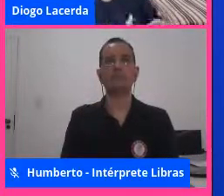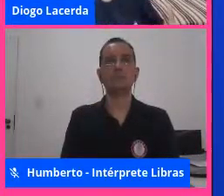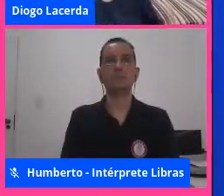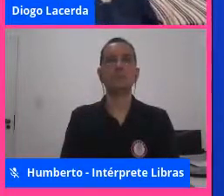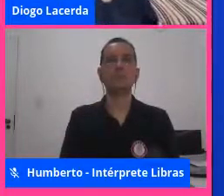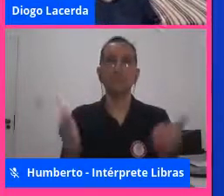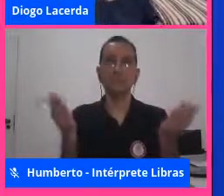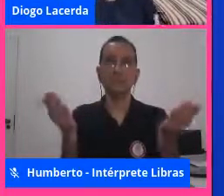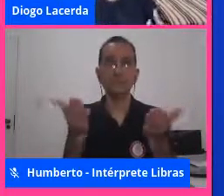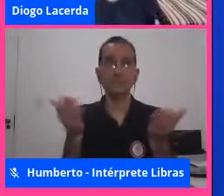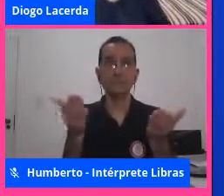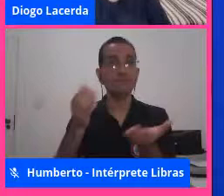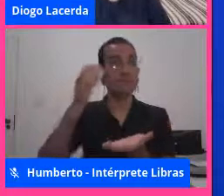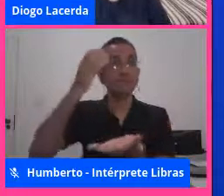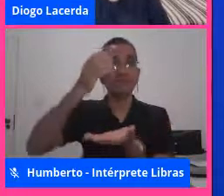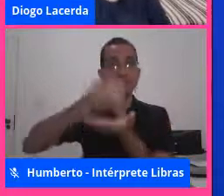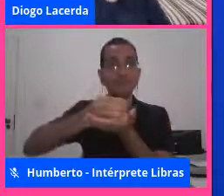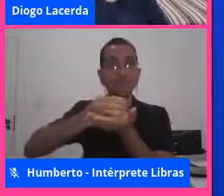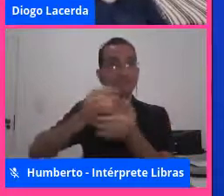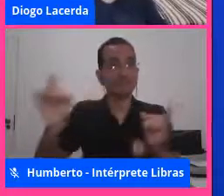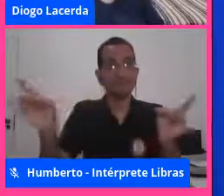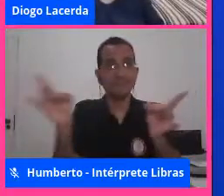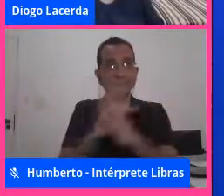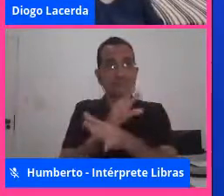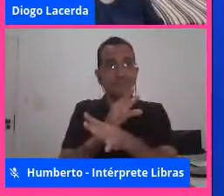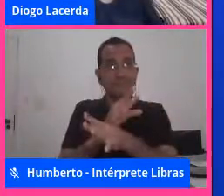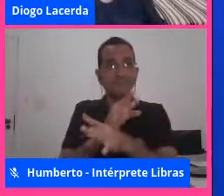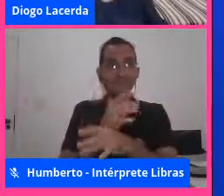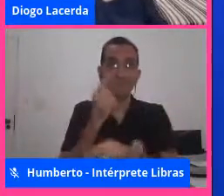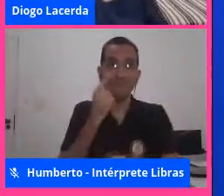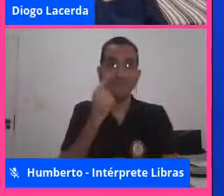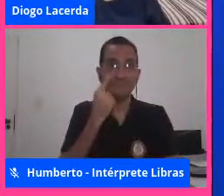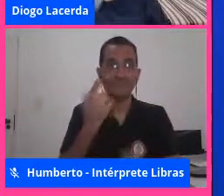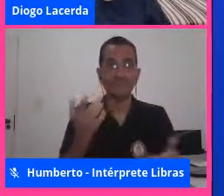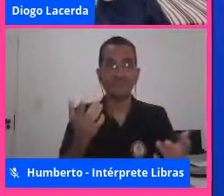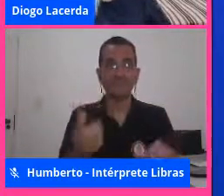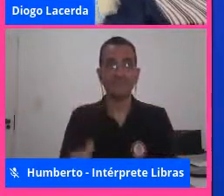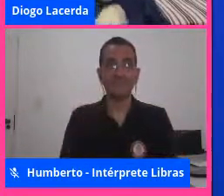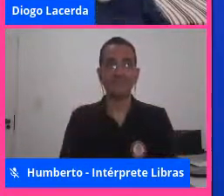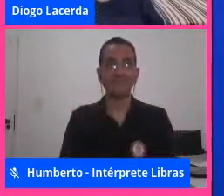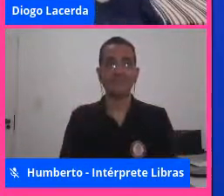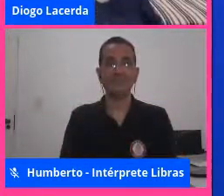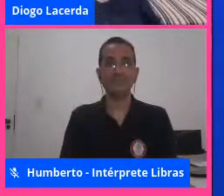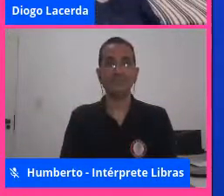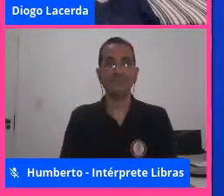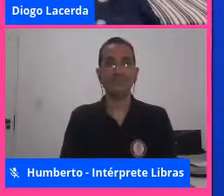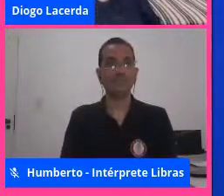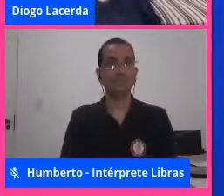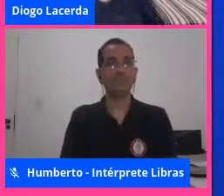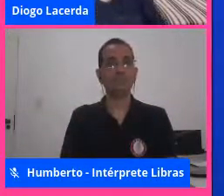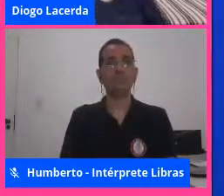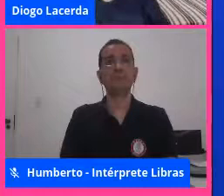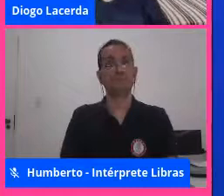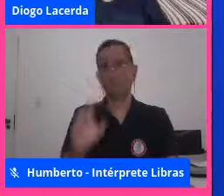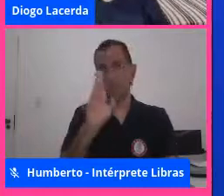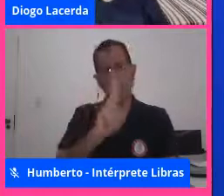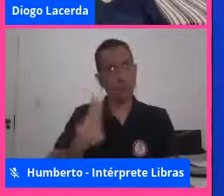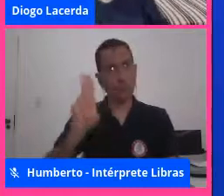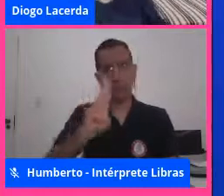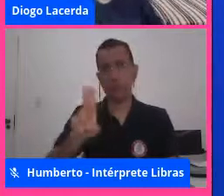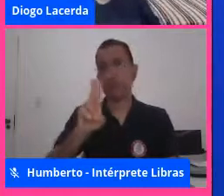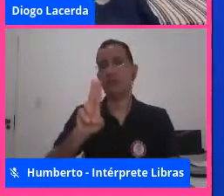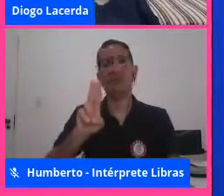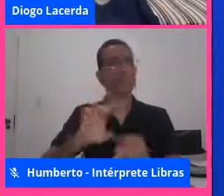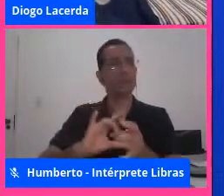nosso copinho pronto. Vocês podem ver agora que nosso copo está pronto. Ele já está pronto para ser utilizado. Você pode botar